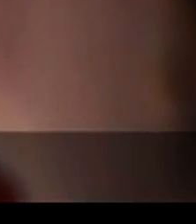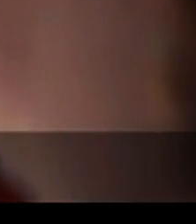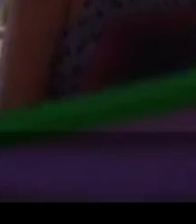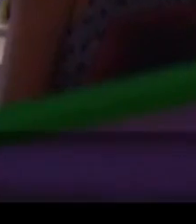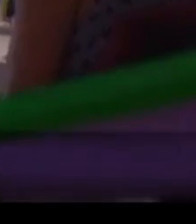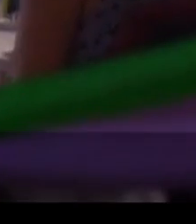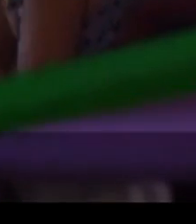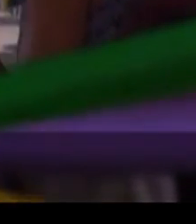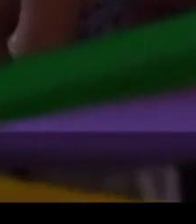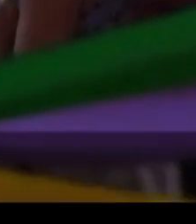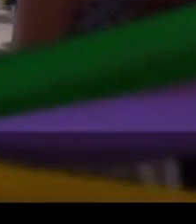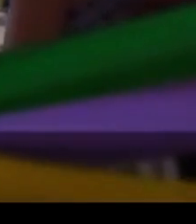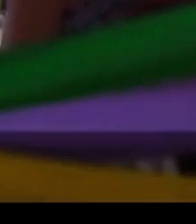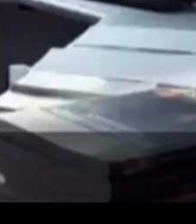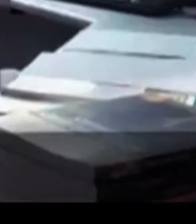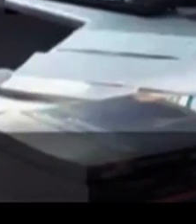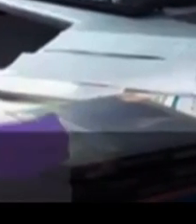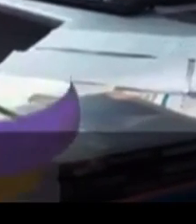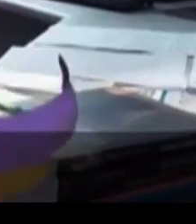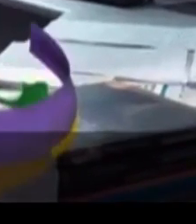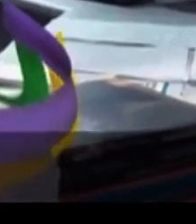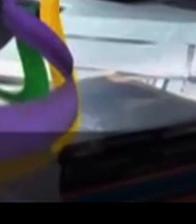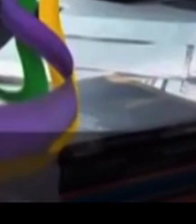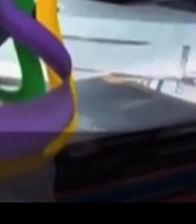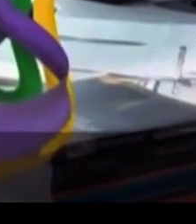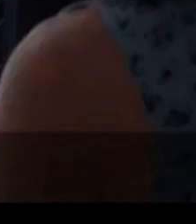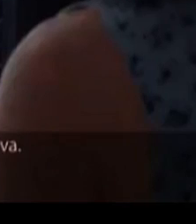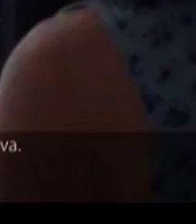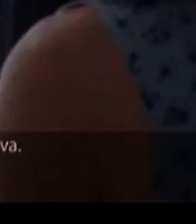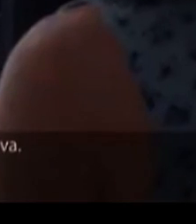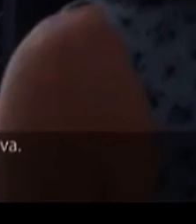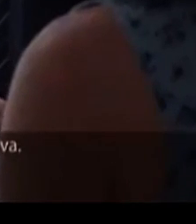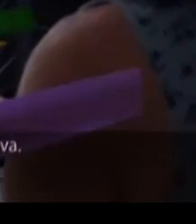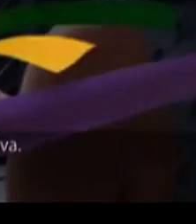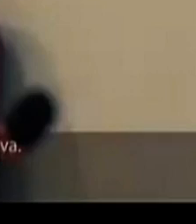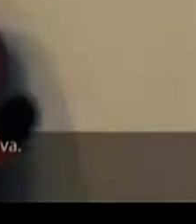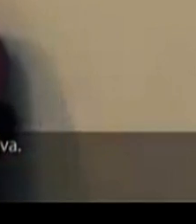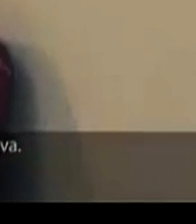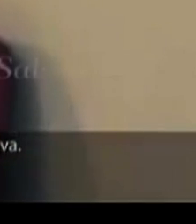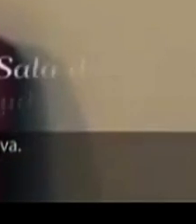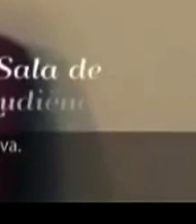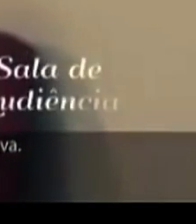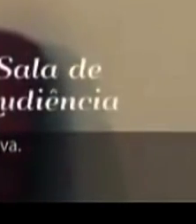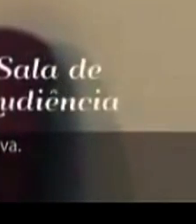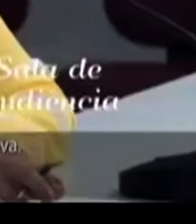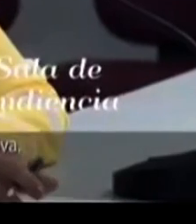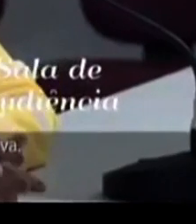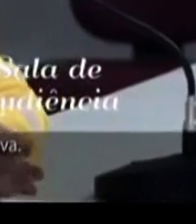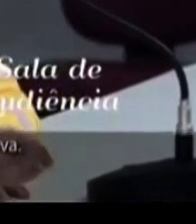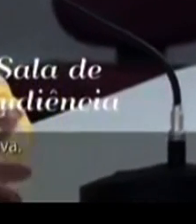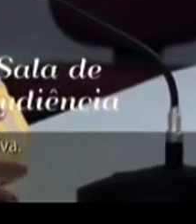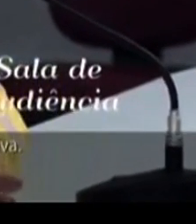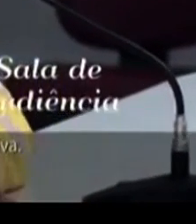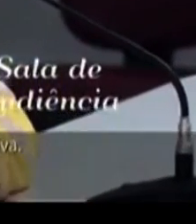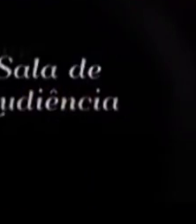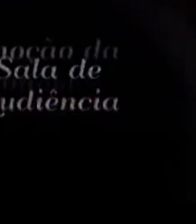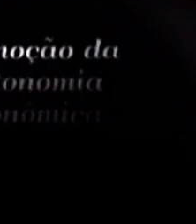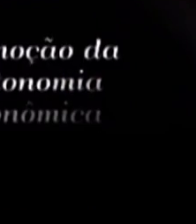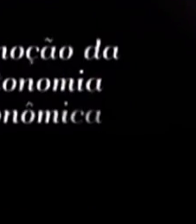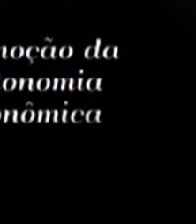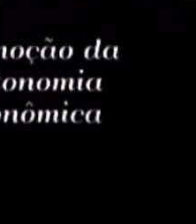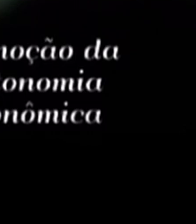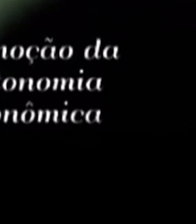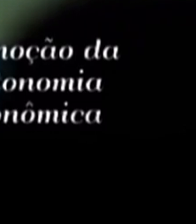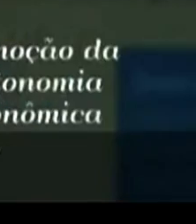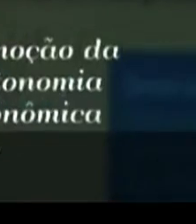Especializado, o Ministério Público e a Defensoria Pública. Se necessário, ela já sai de lá com uma medida protetiva. A